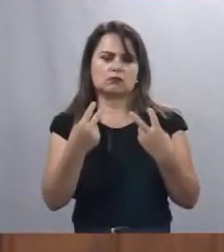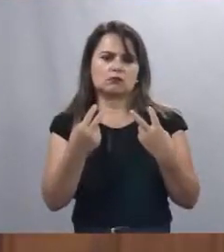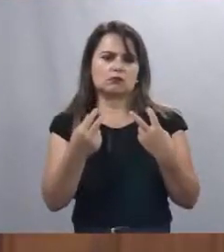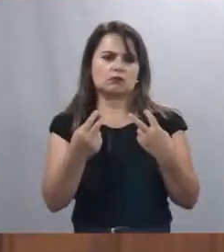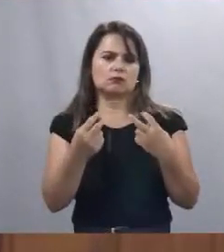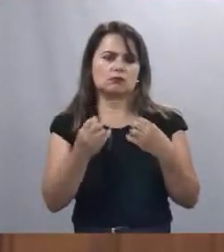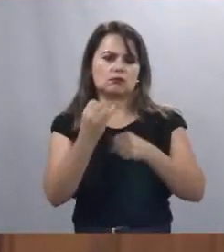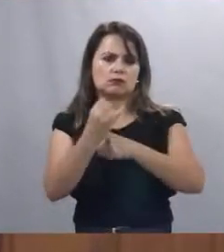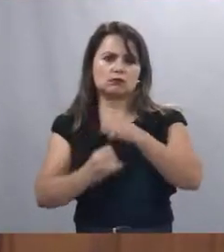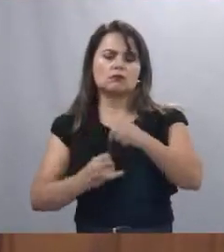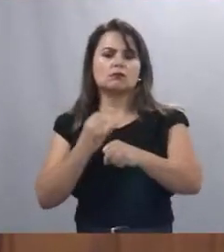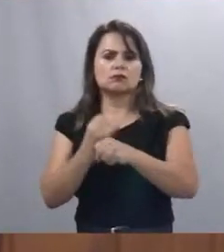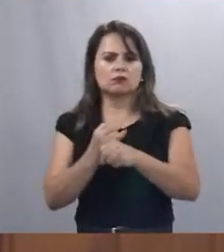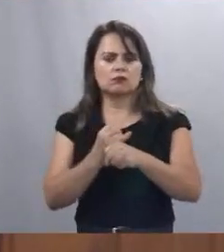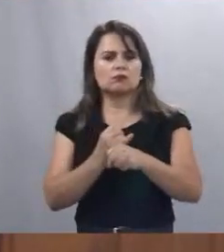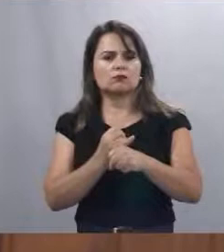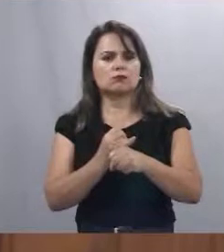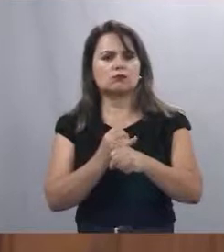os meus cumprimentos.